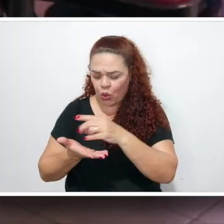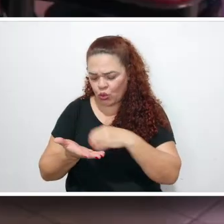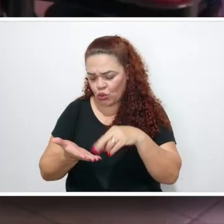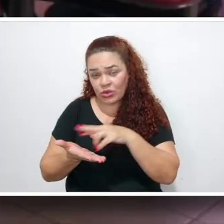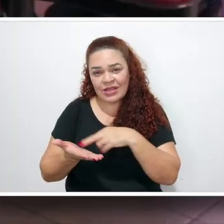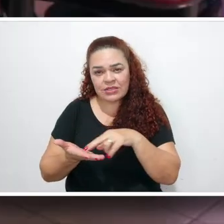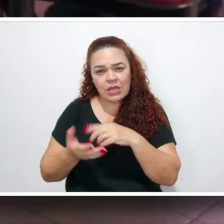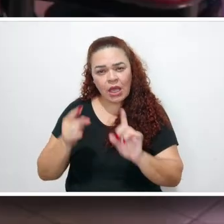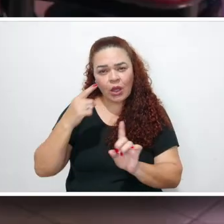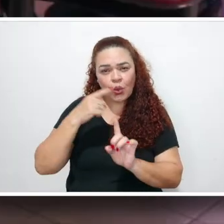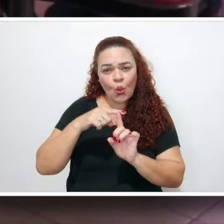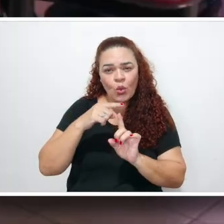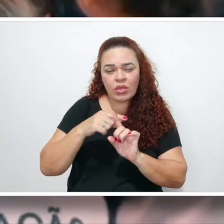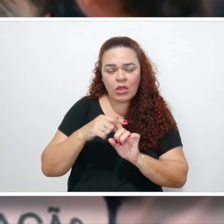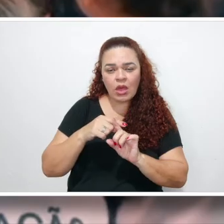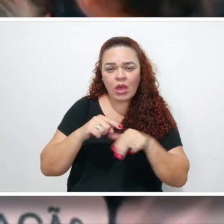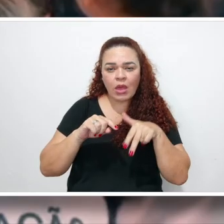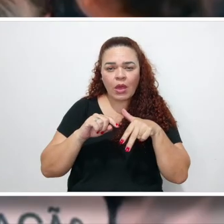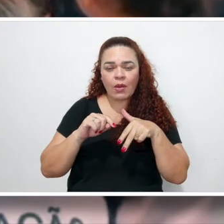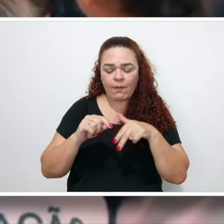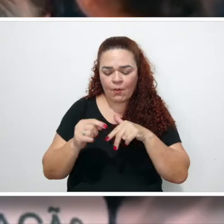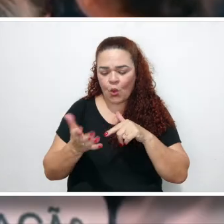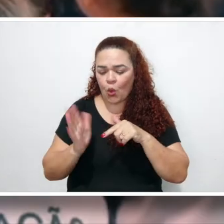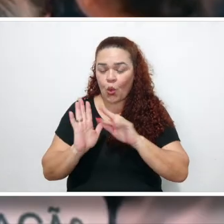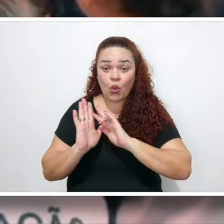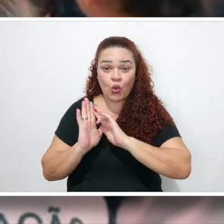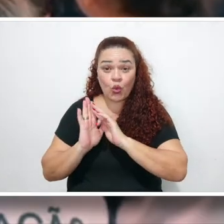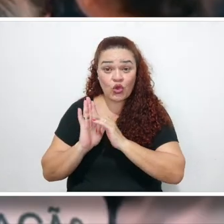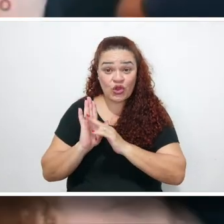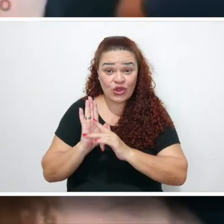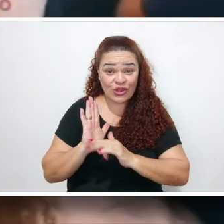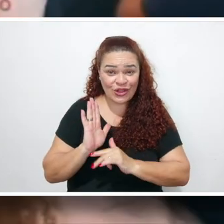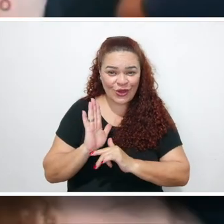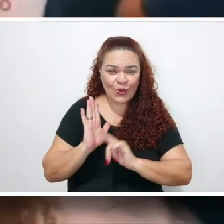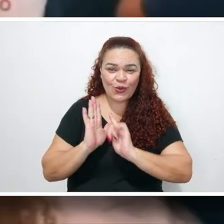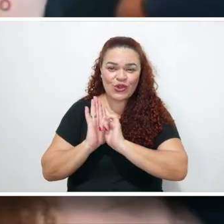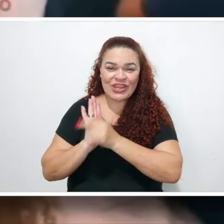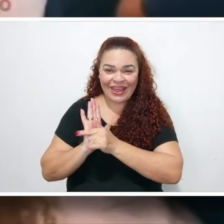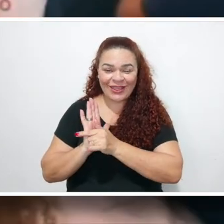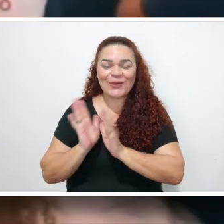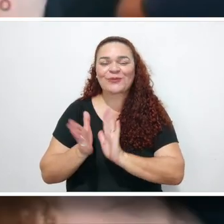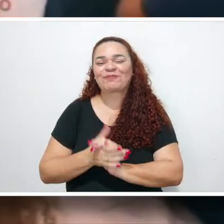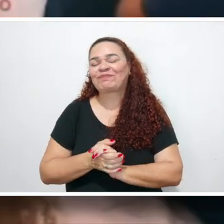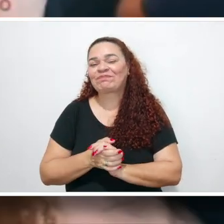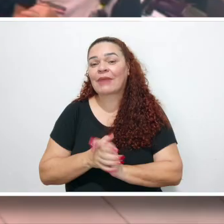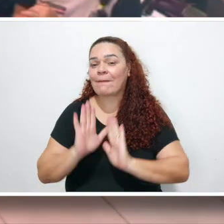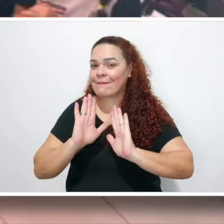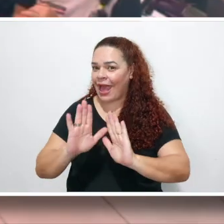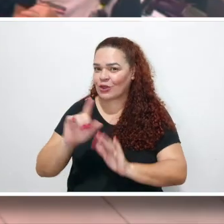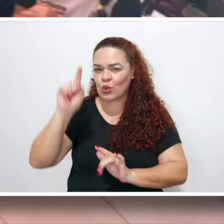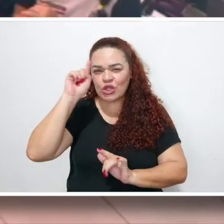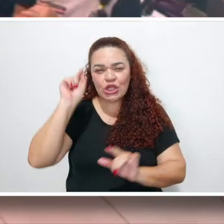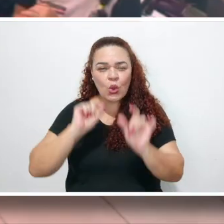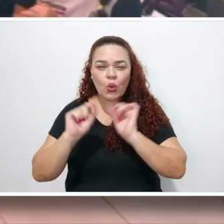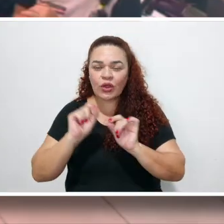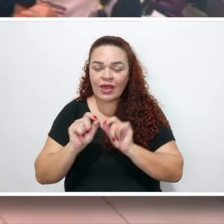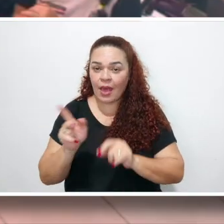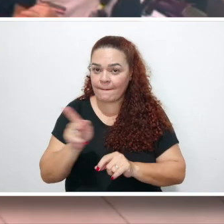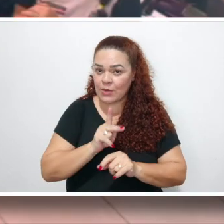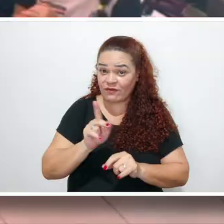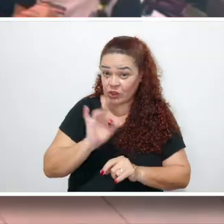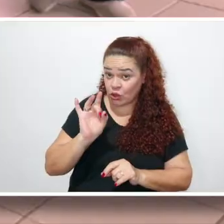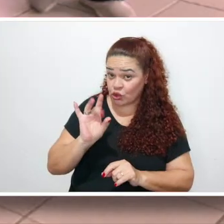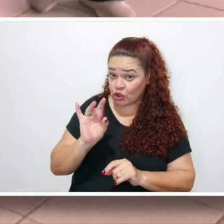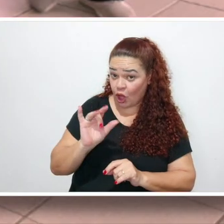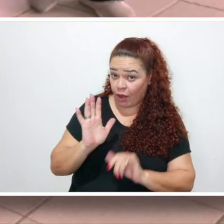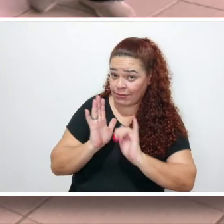capa, pelo estilo de leitura, como a gente escolhe os nossos livros. O que foi mais legal é que no dia não eram apenas